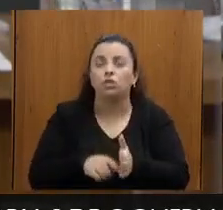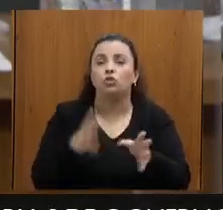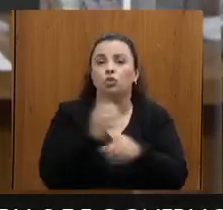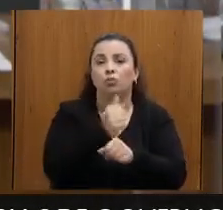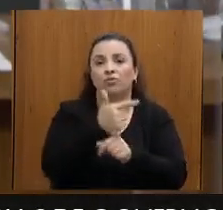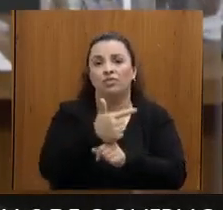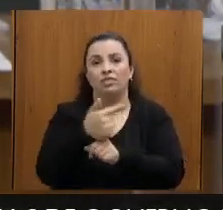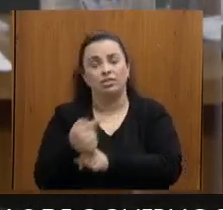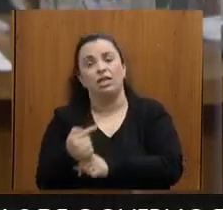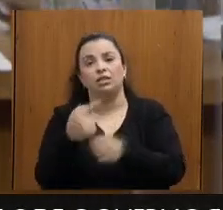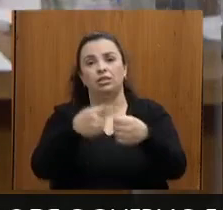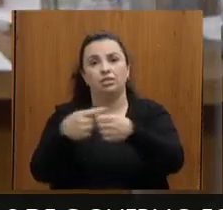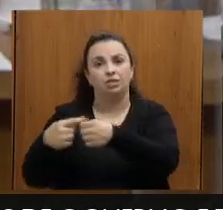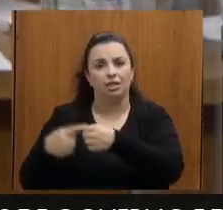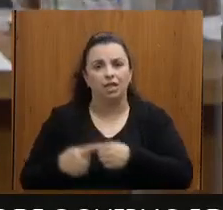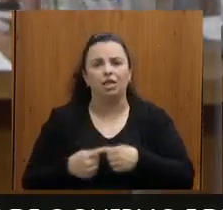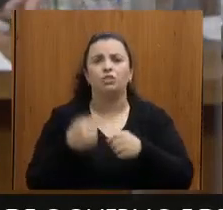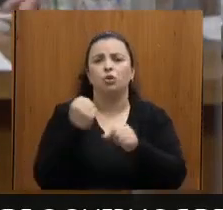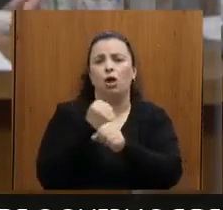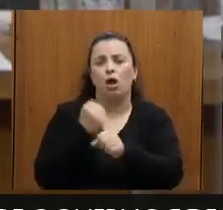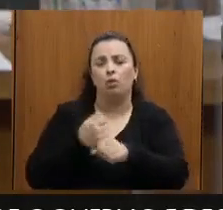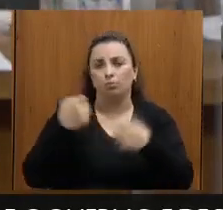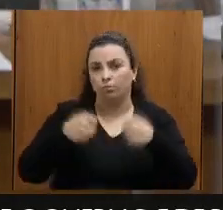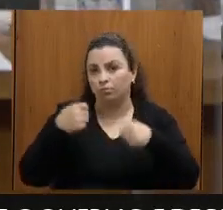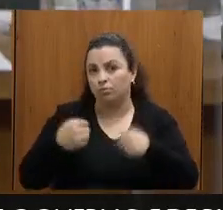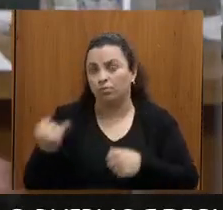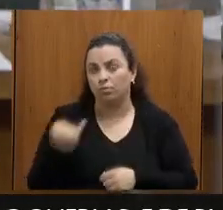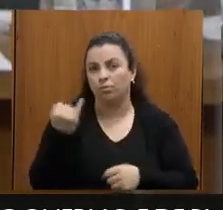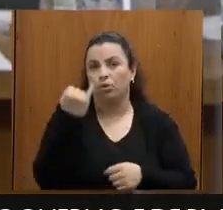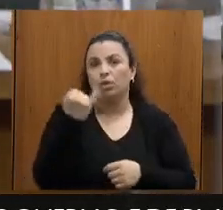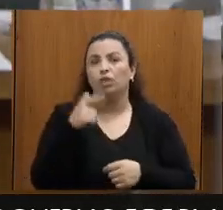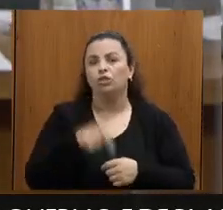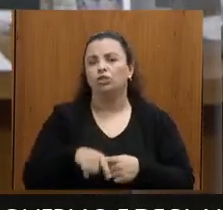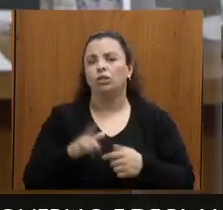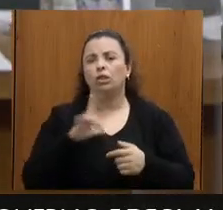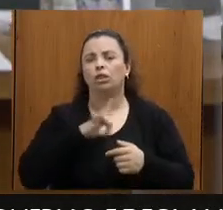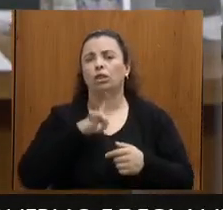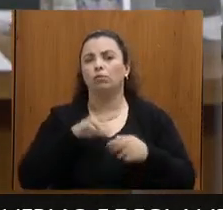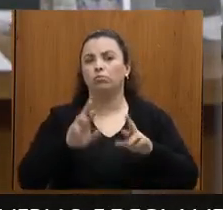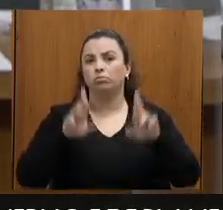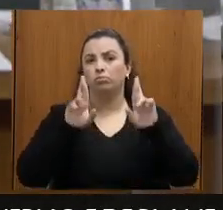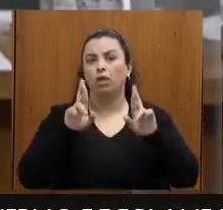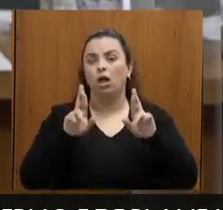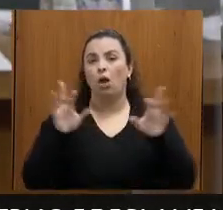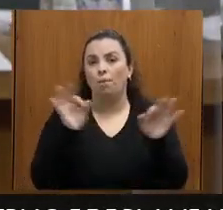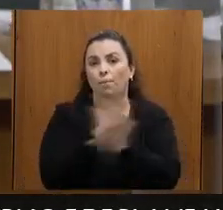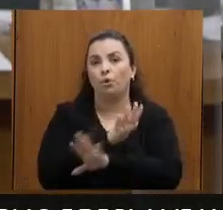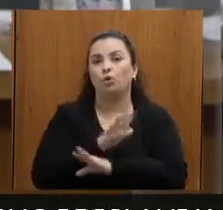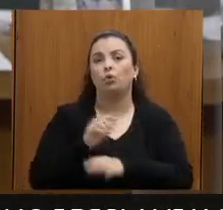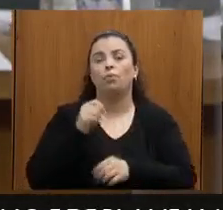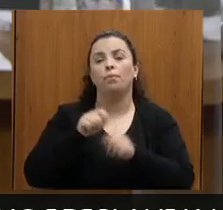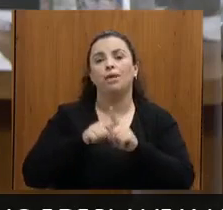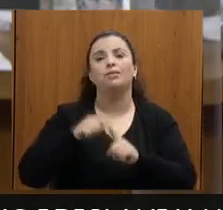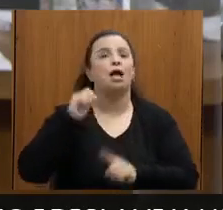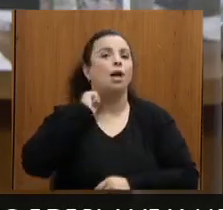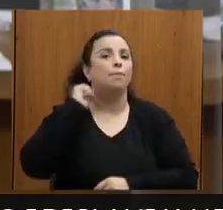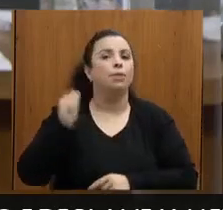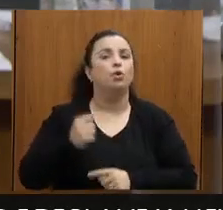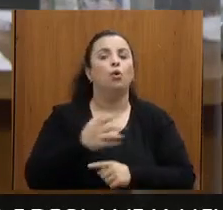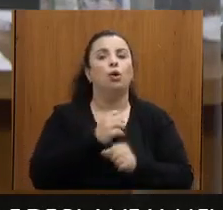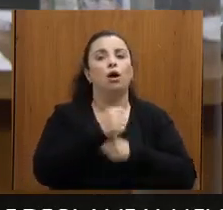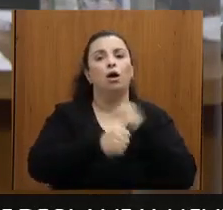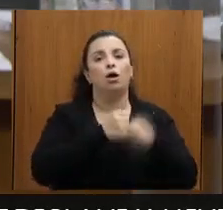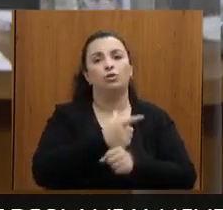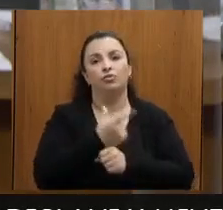obras necessárias. Esse diagnóstico está previsto para ser concluso em abril de 2022 e todos os